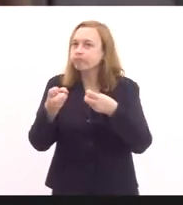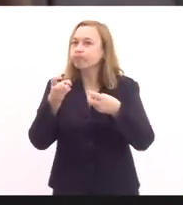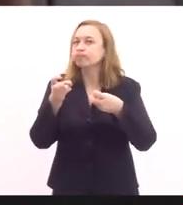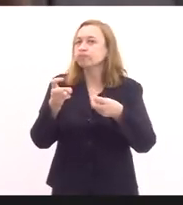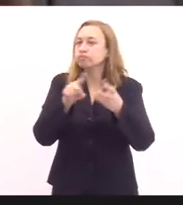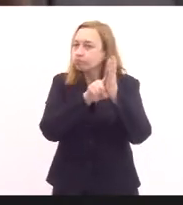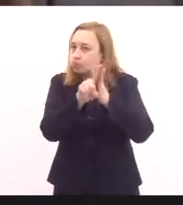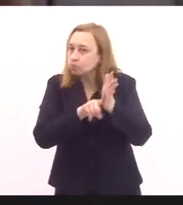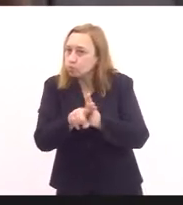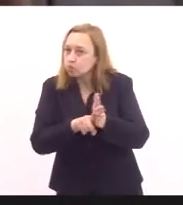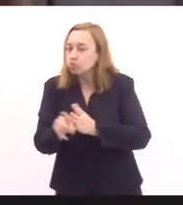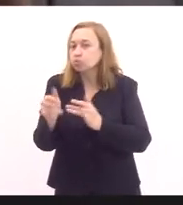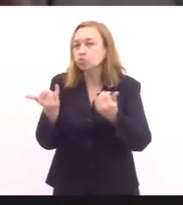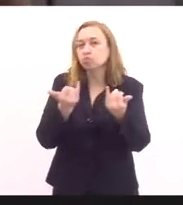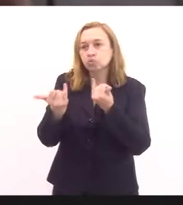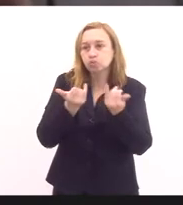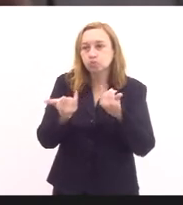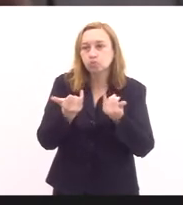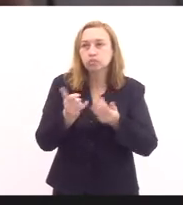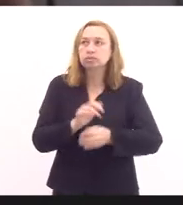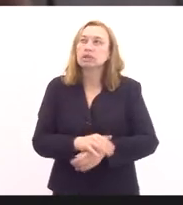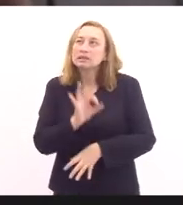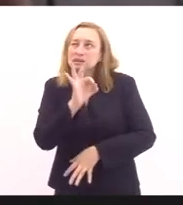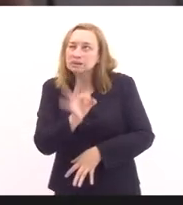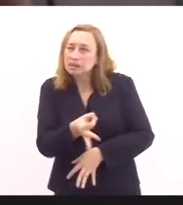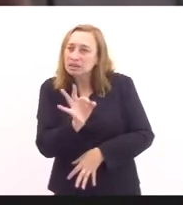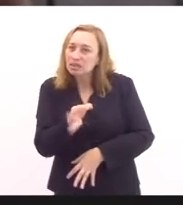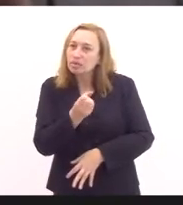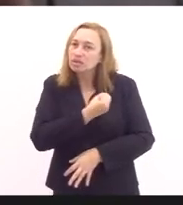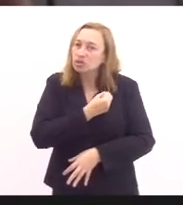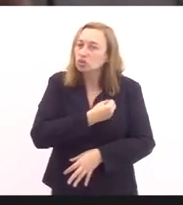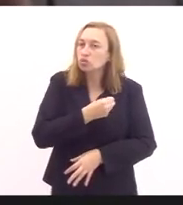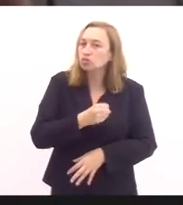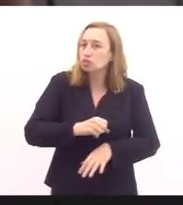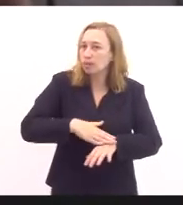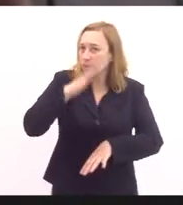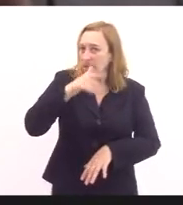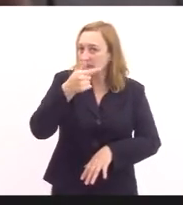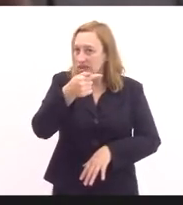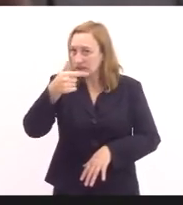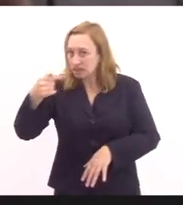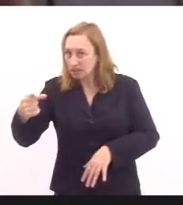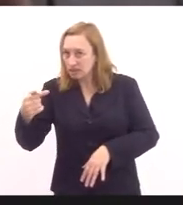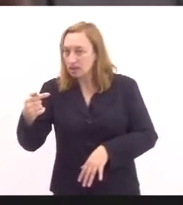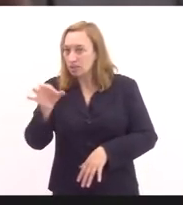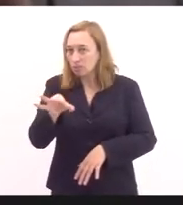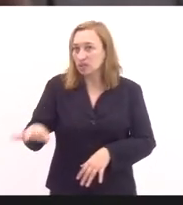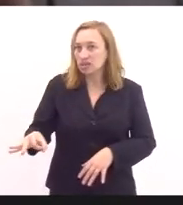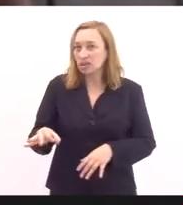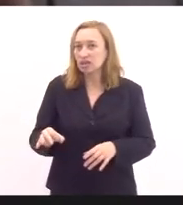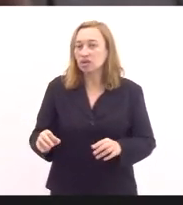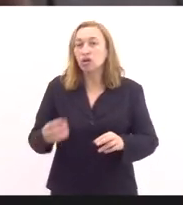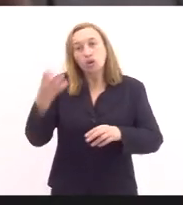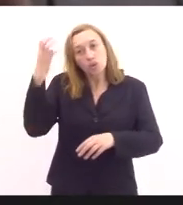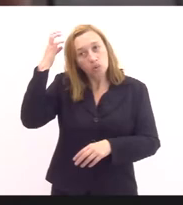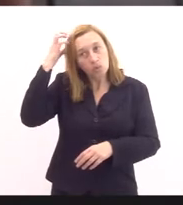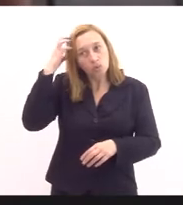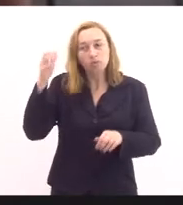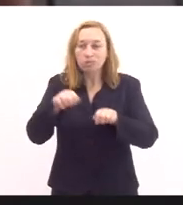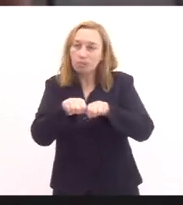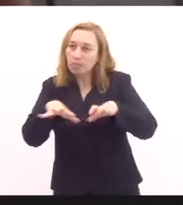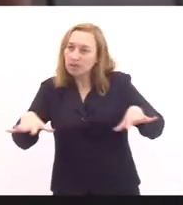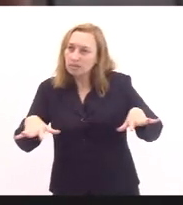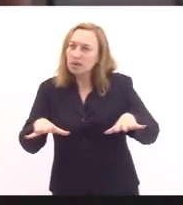analisar os dados é o seguinte obviamente Esse aumento de 77 por cento é muito devido à situação da